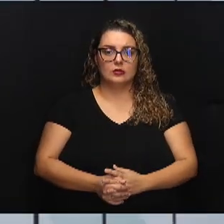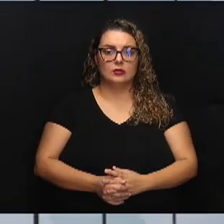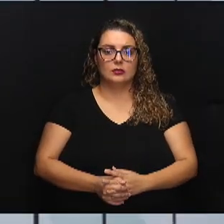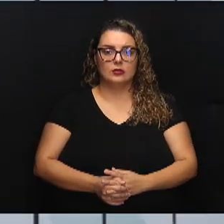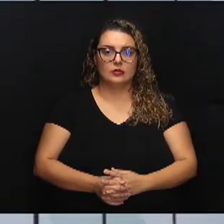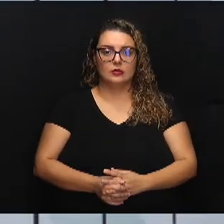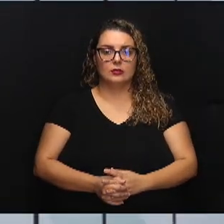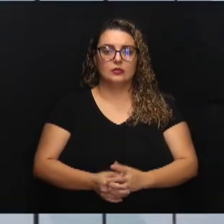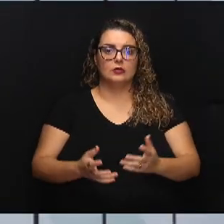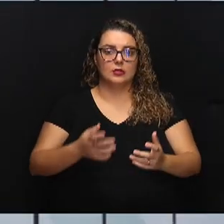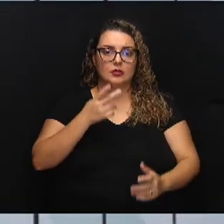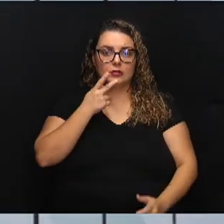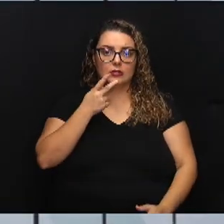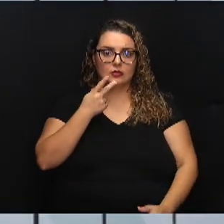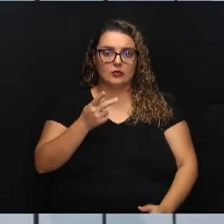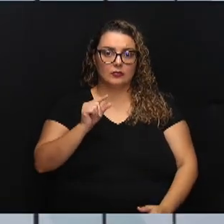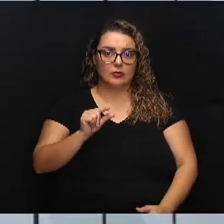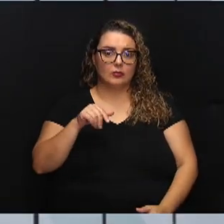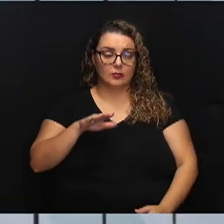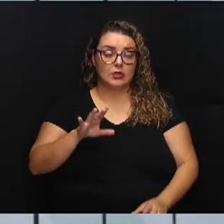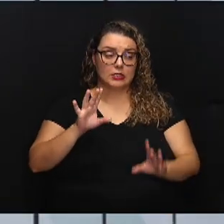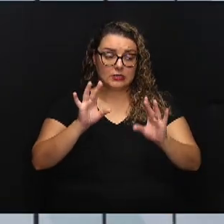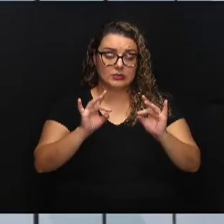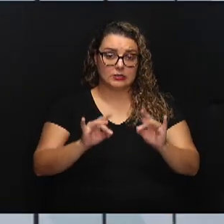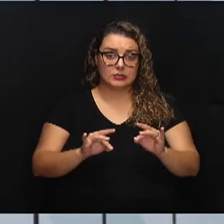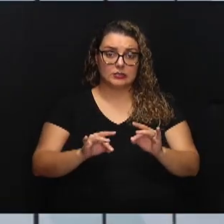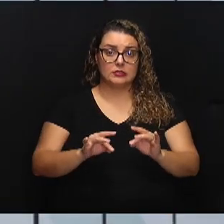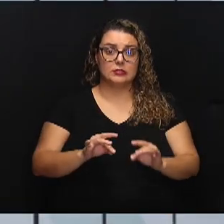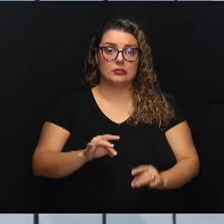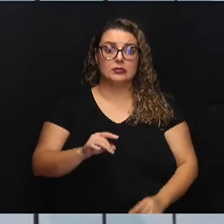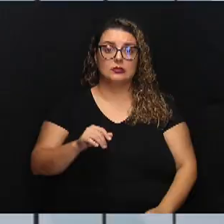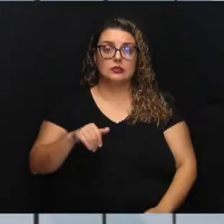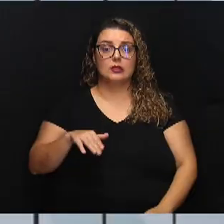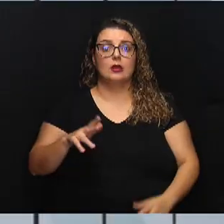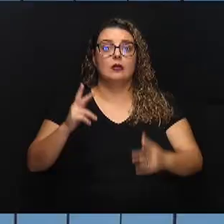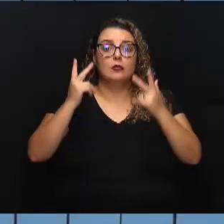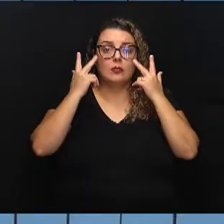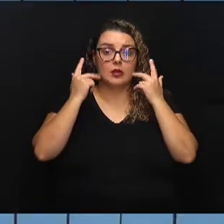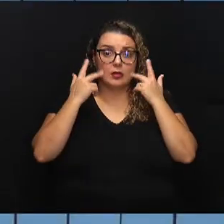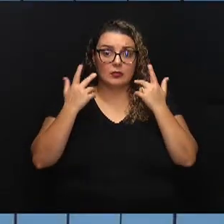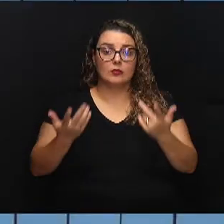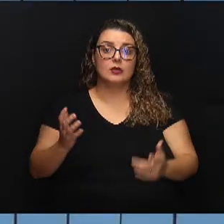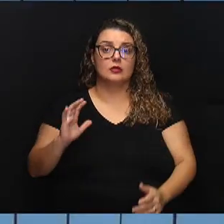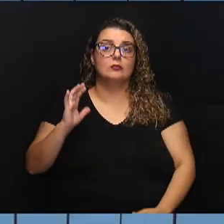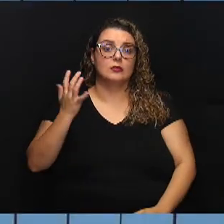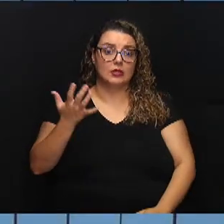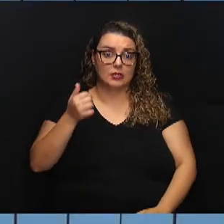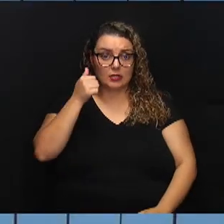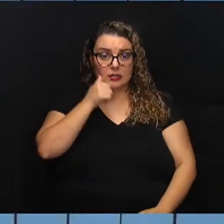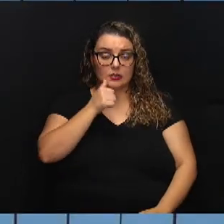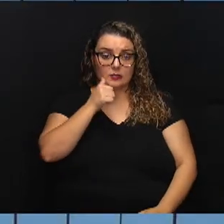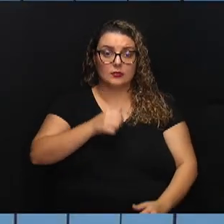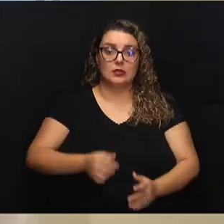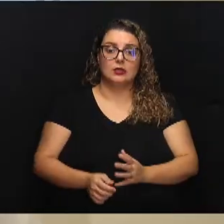que você falasse um pouquinho mais especificamente daquele que é mais comum, né, que mais acomete as